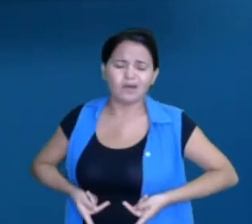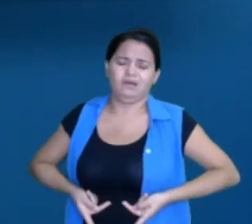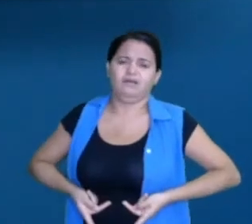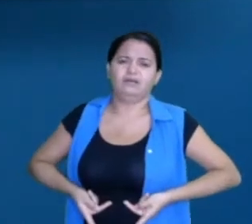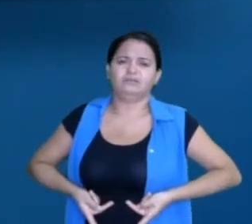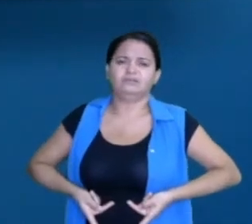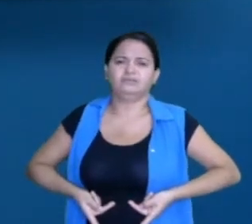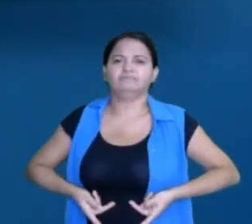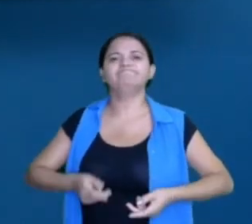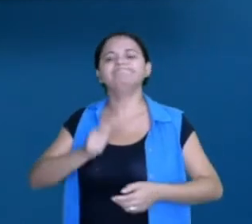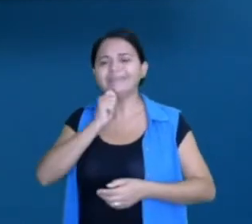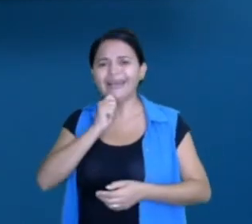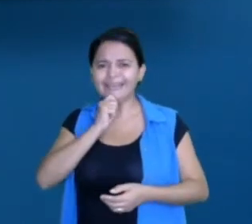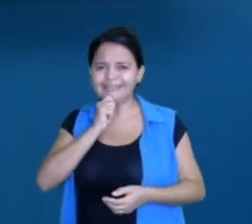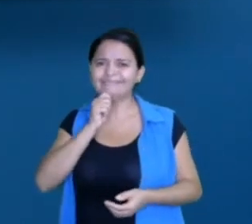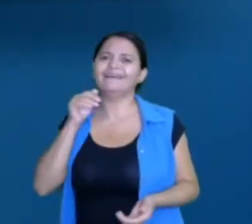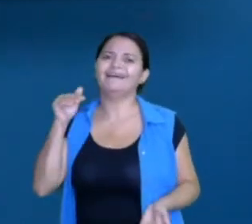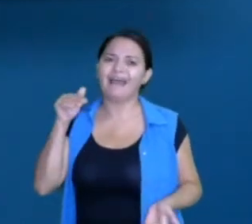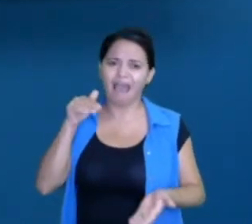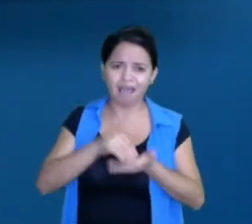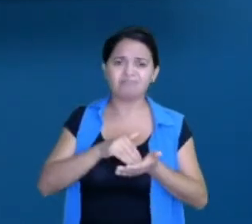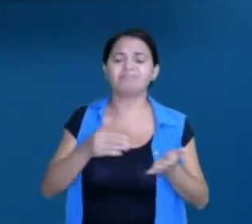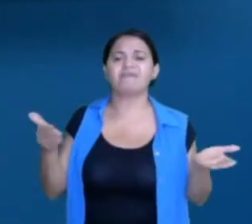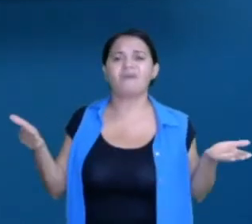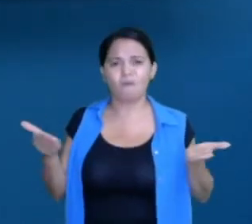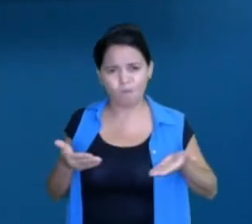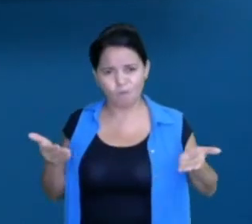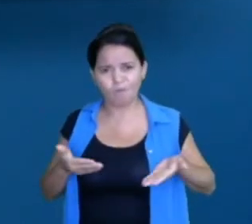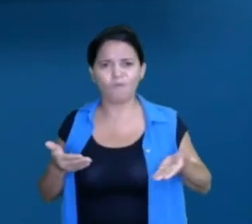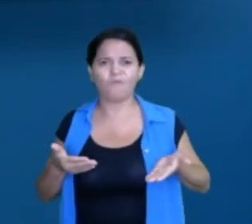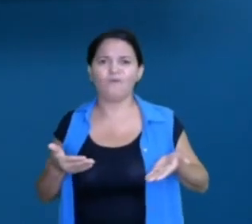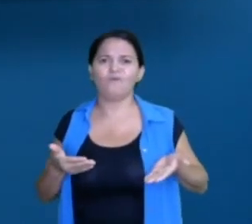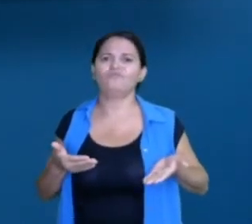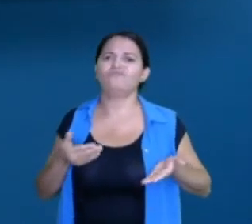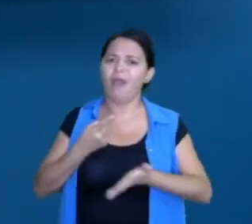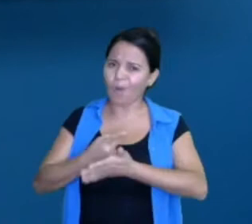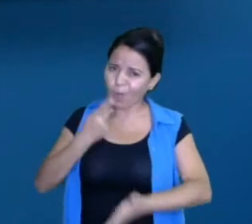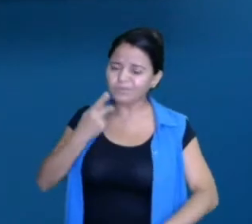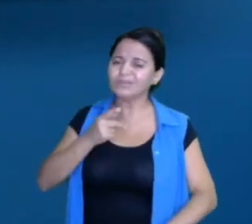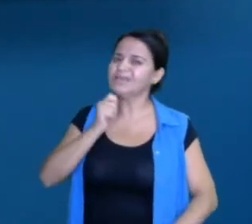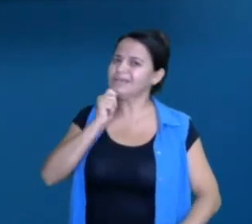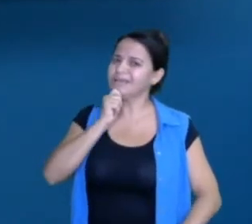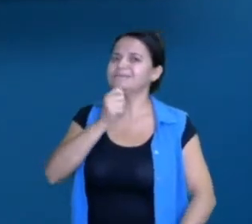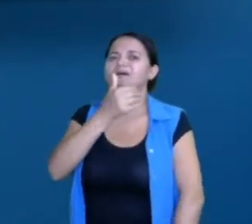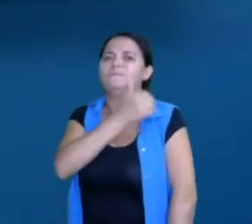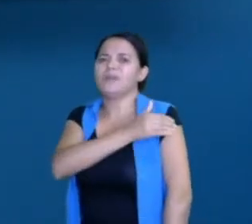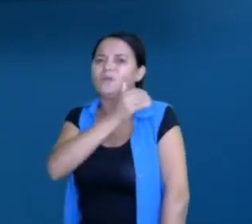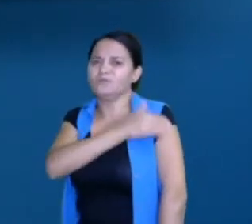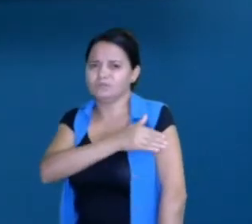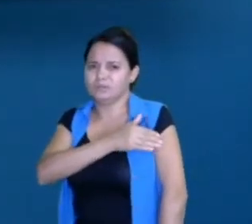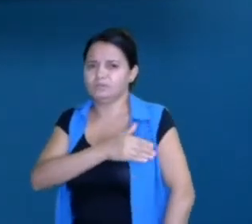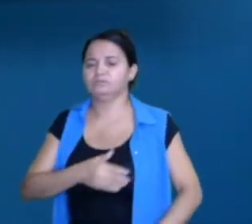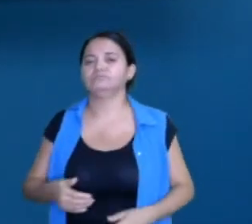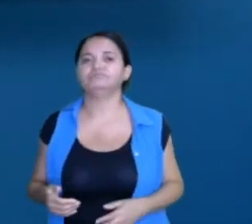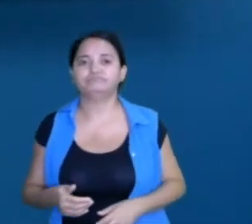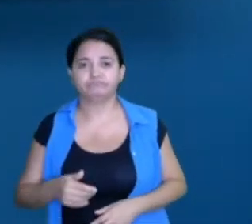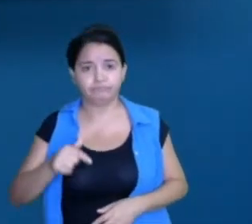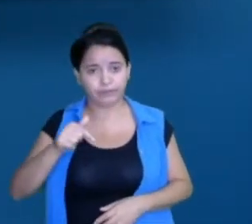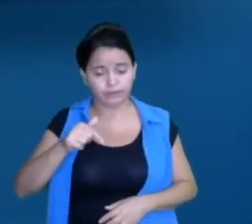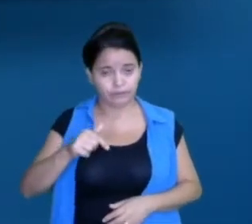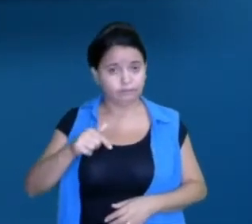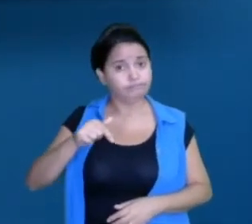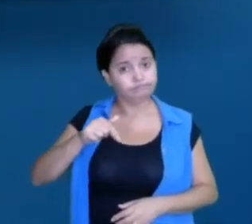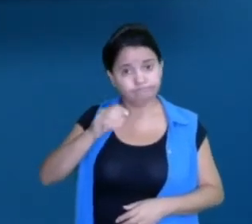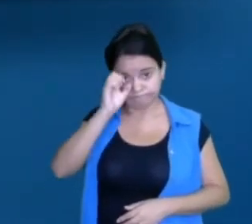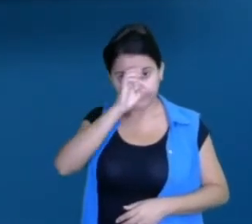na região sul dos Estados Unidos, tem muitas localidades em que acontece o preconceito. Não que aqui no Brasil não exista,